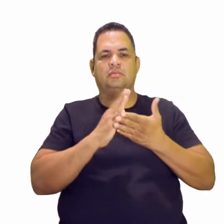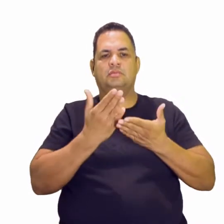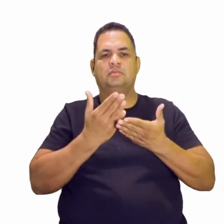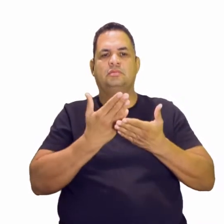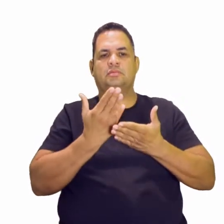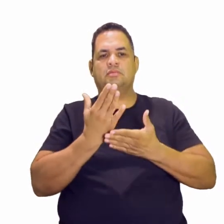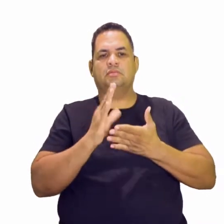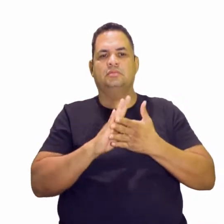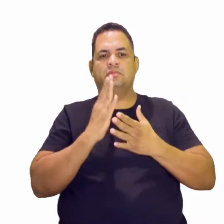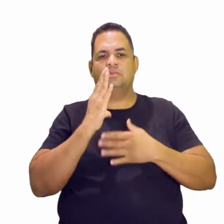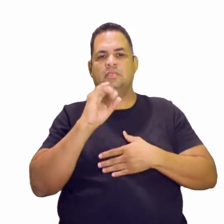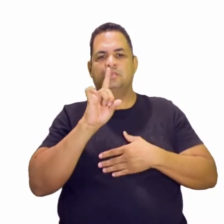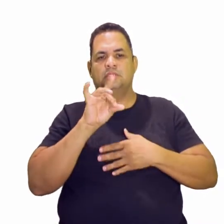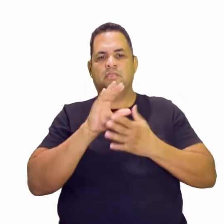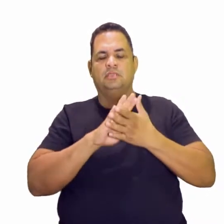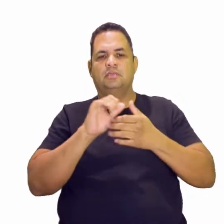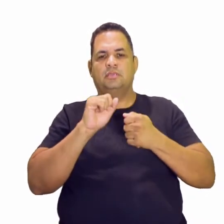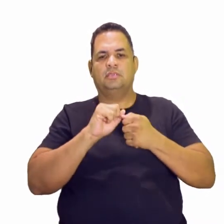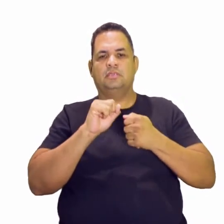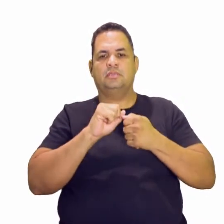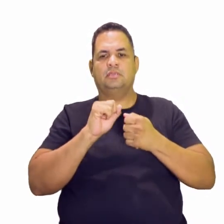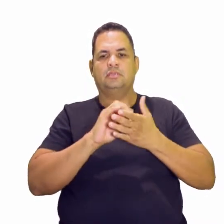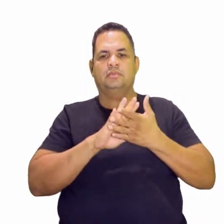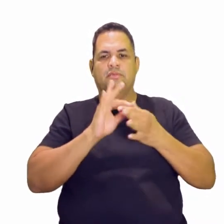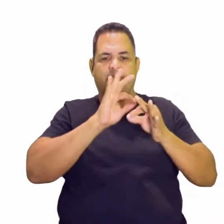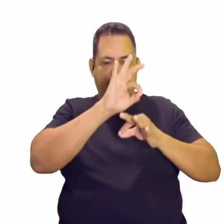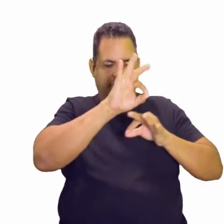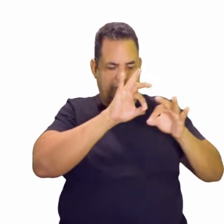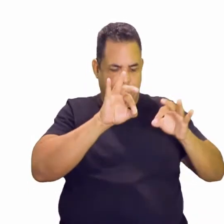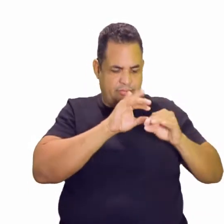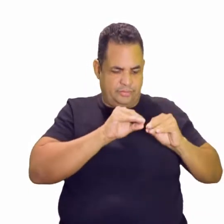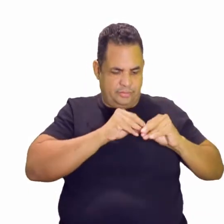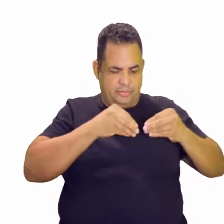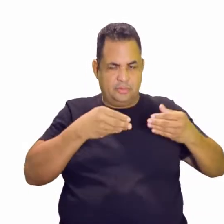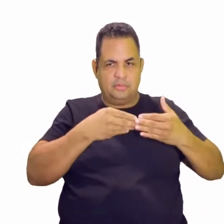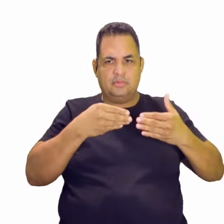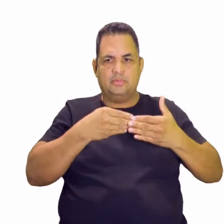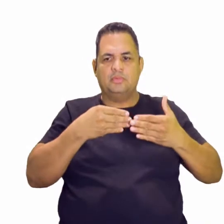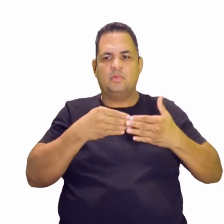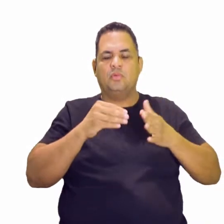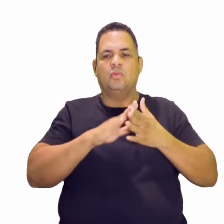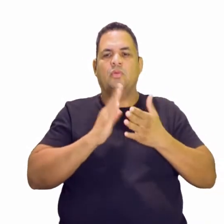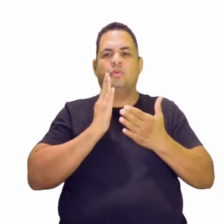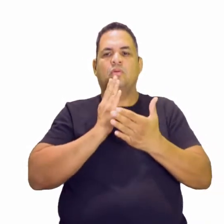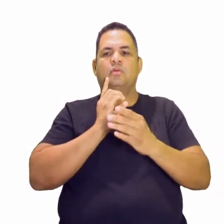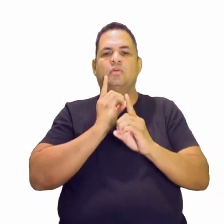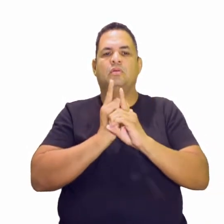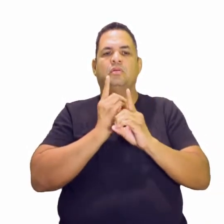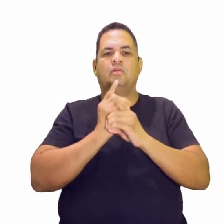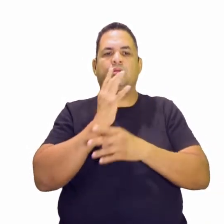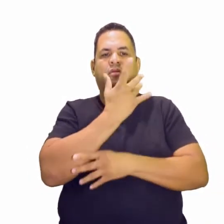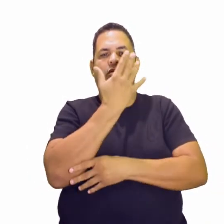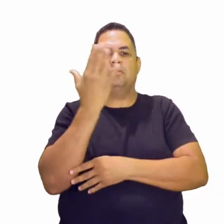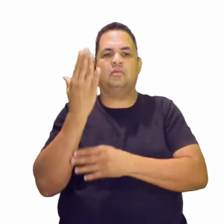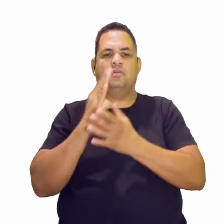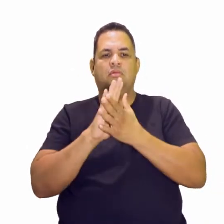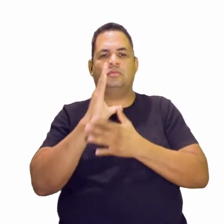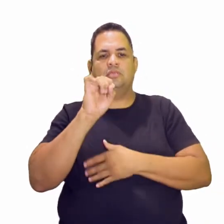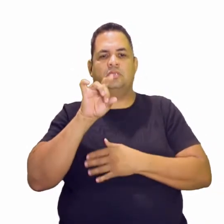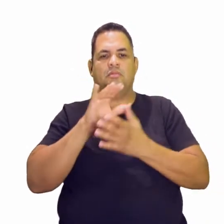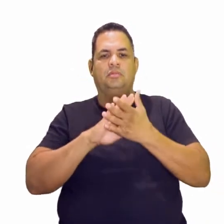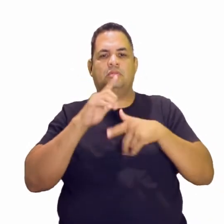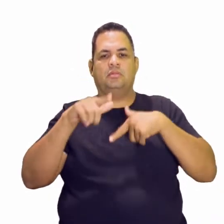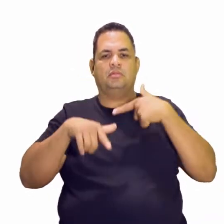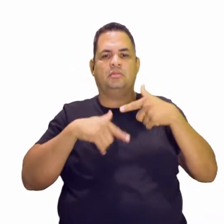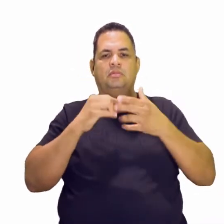fibras variadas e cipós encontrados na natureza? A cerâmica indígena produz esculturas